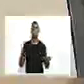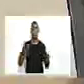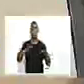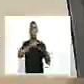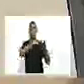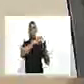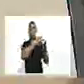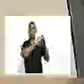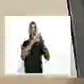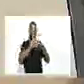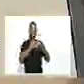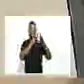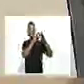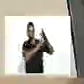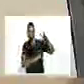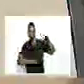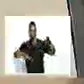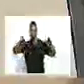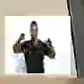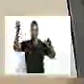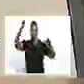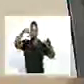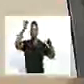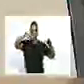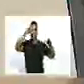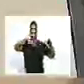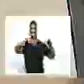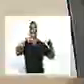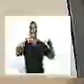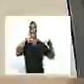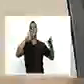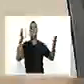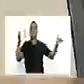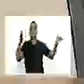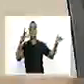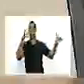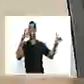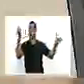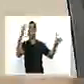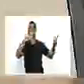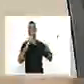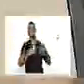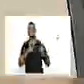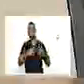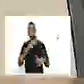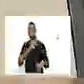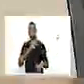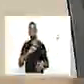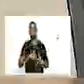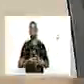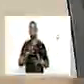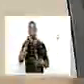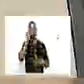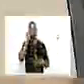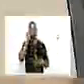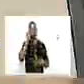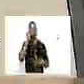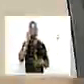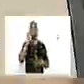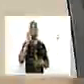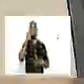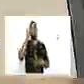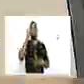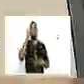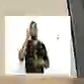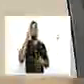experiência que a gente tá vendo todo lugar que tem o contêiner nós temos o problema então Eh ontem mesmo nós tiramos